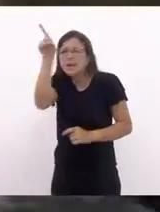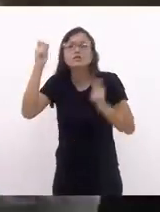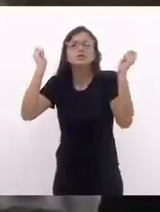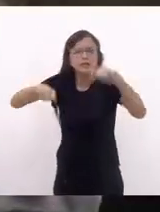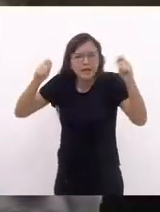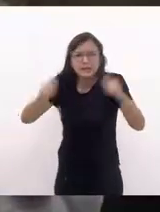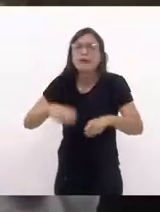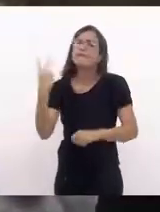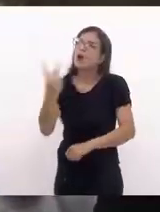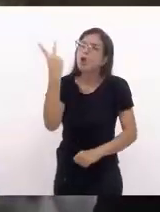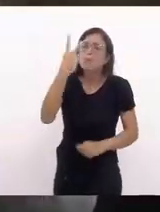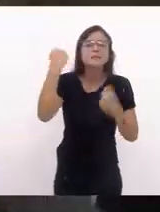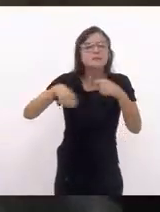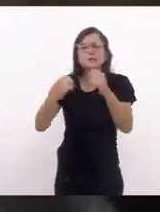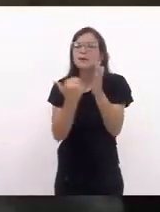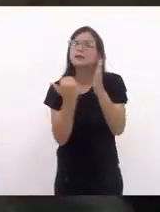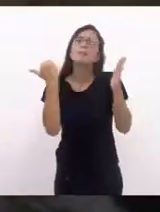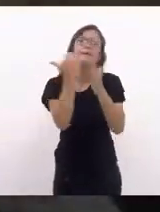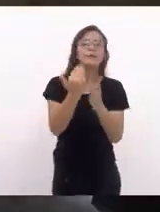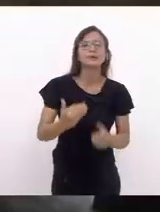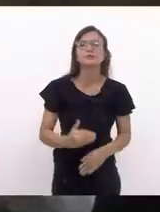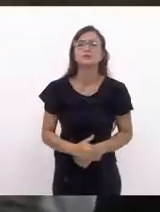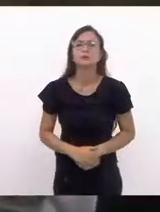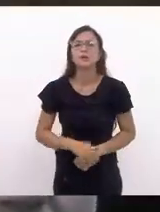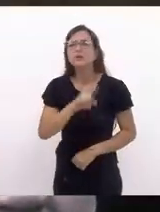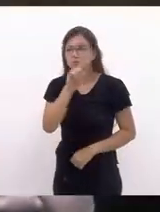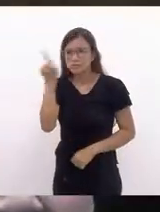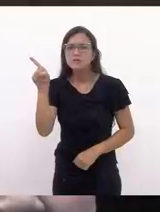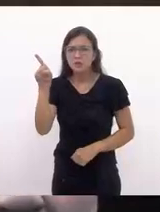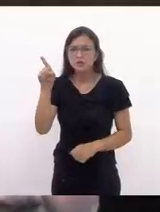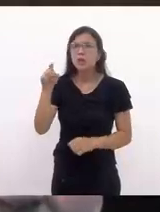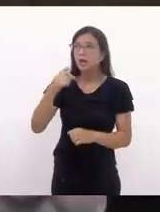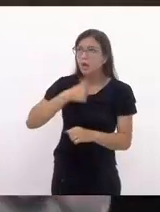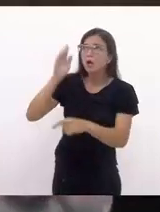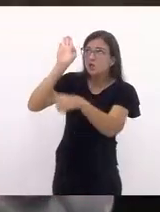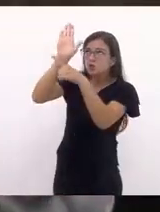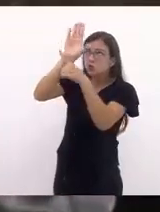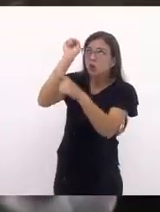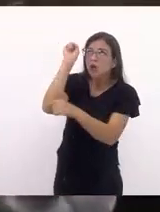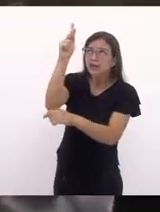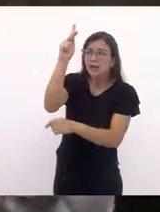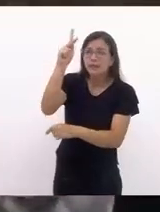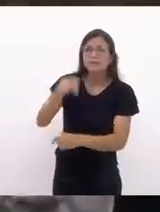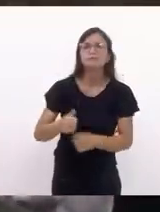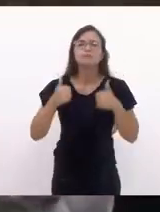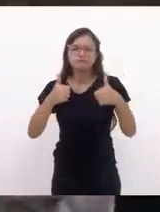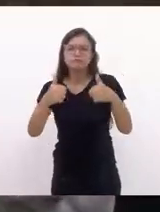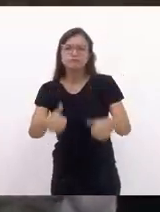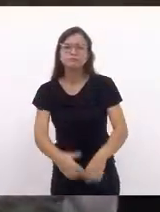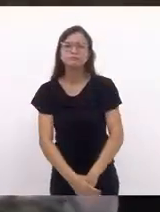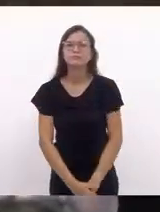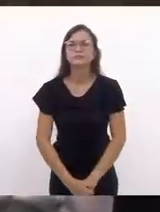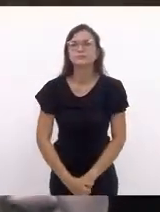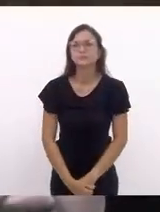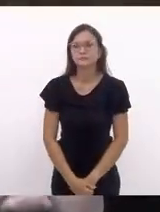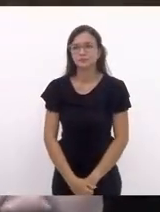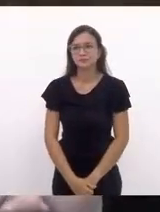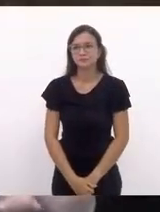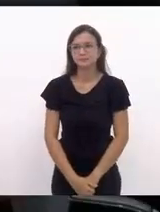marca que é valorizada e quando eu vou Deputado vocês podem contar comigo sério fosse honra 1